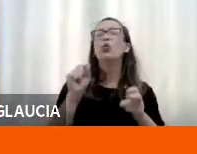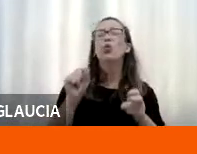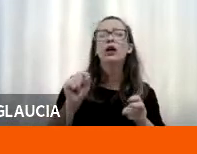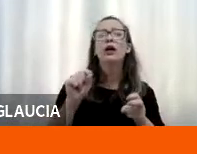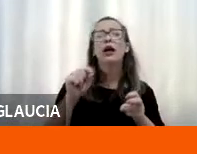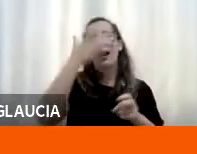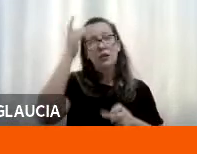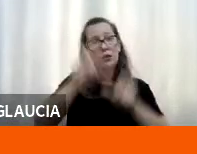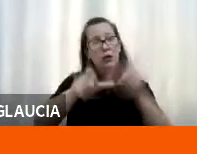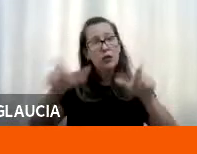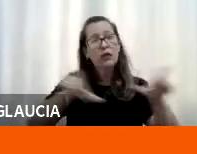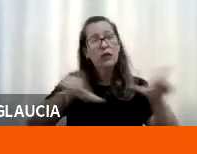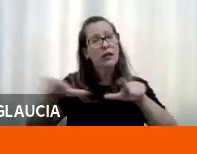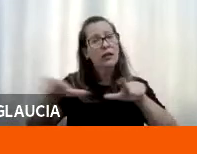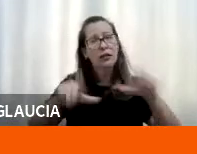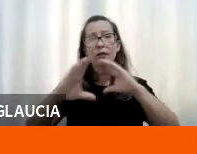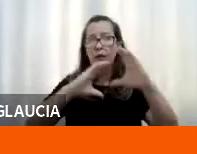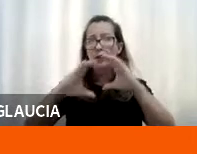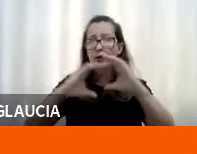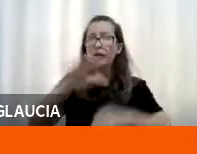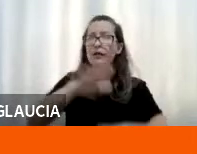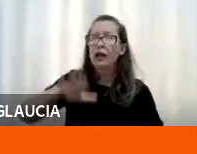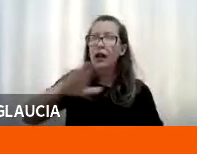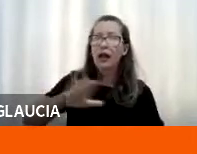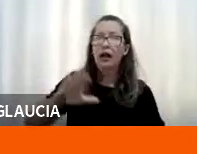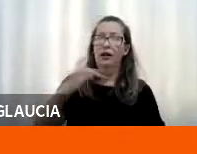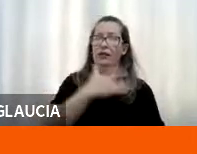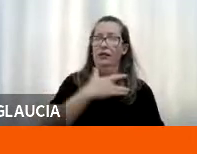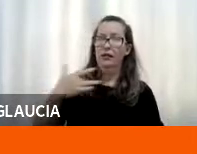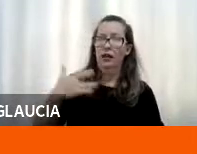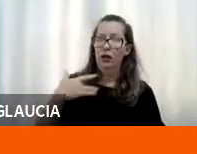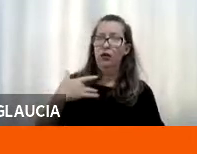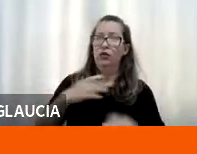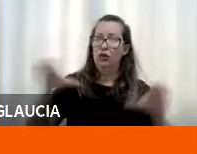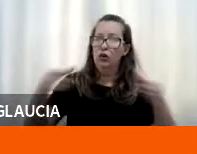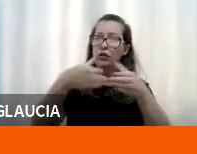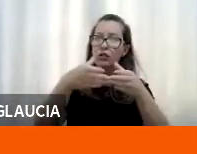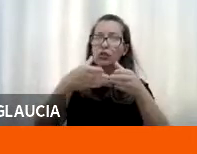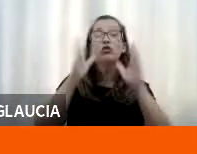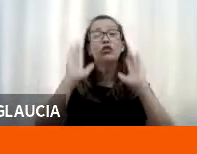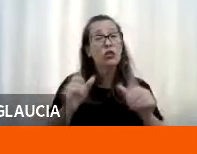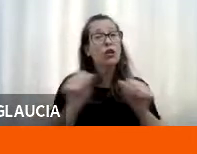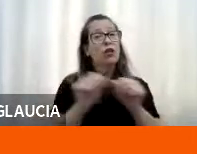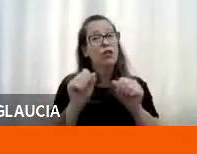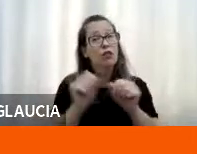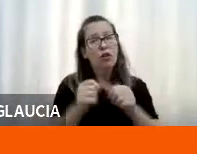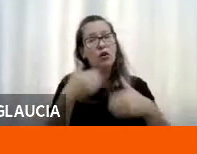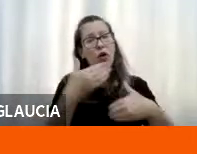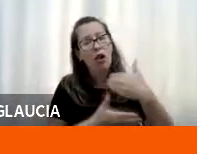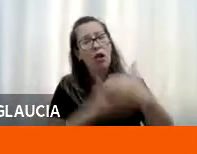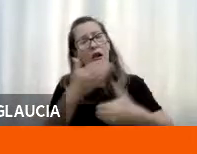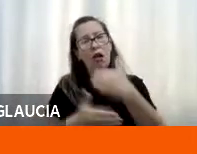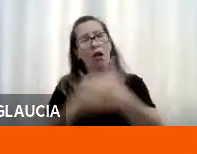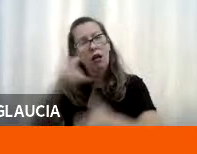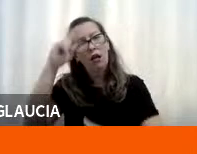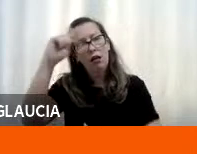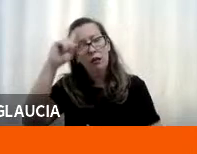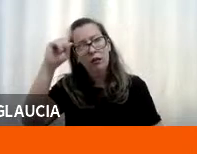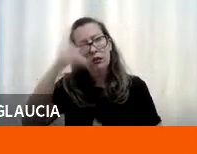trabalhavam com comunicação no campo da saúde coletiva foram construindo, né? De ir saindo